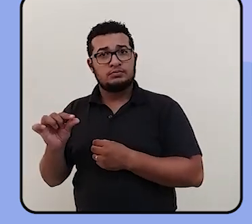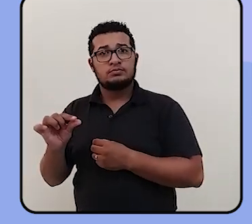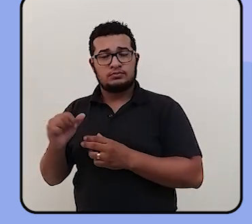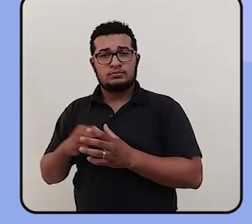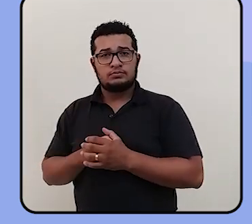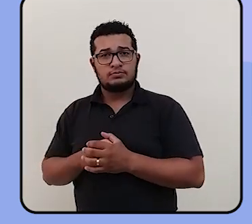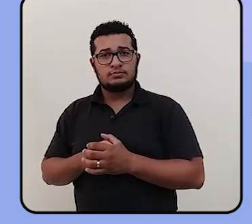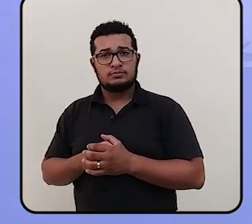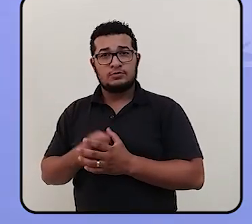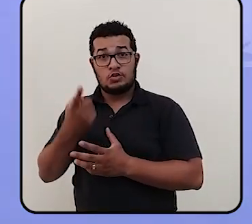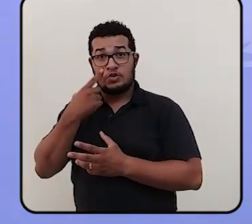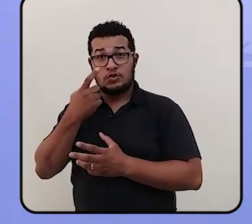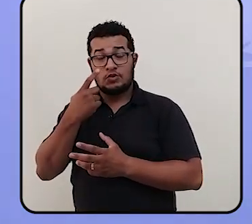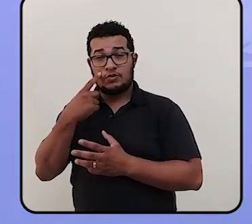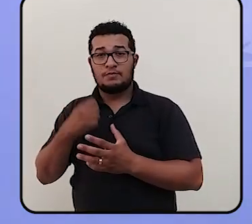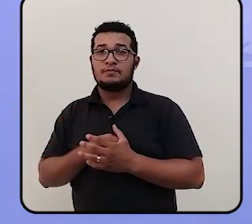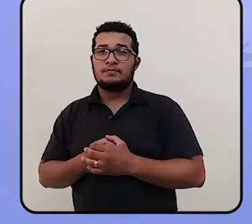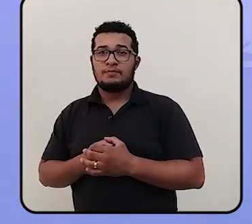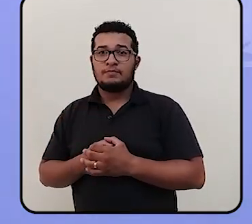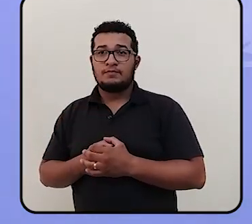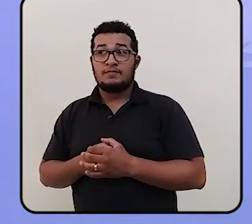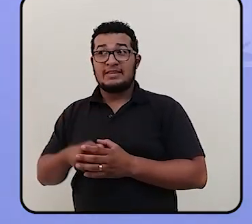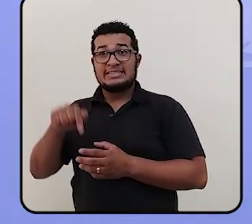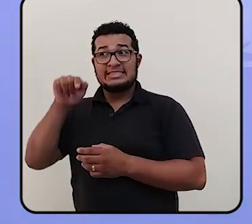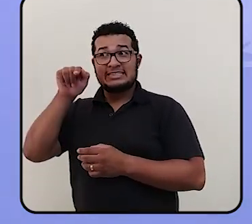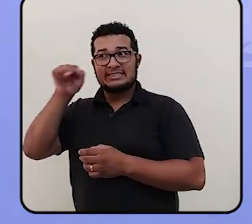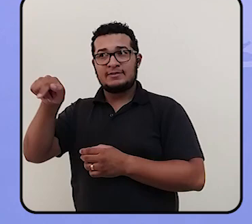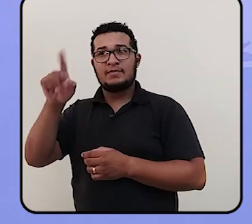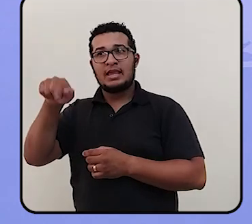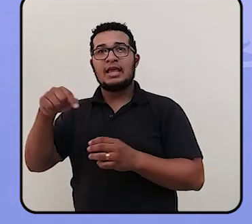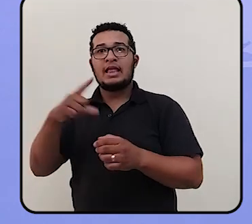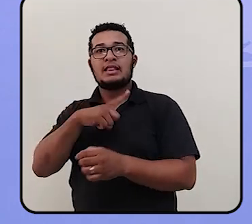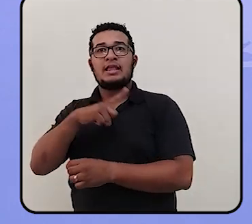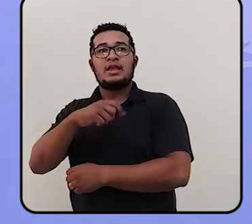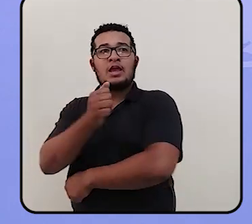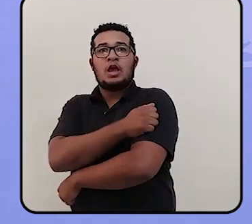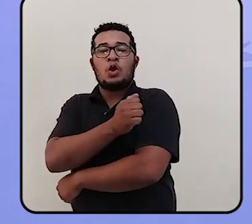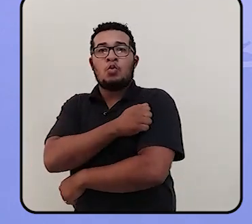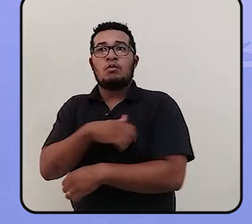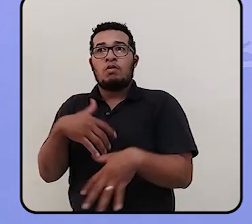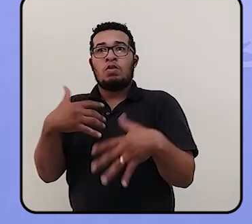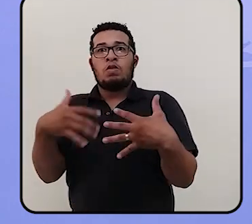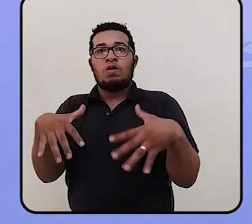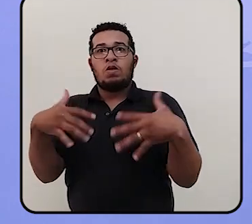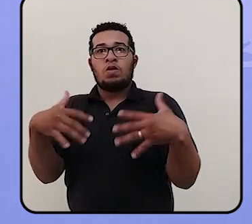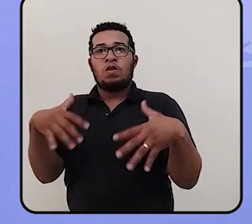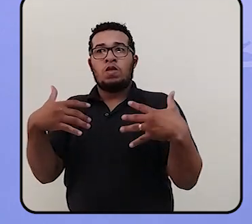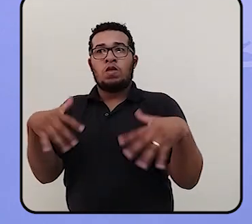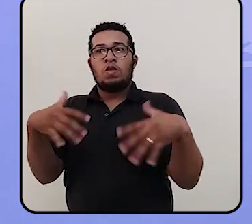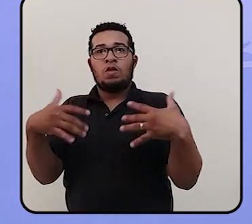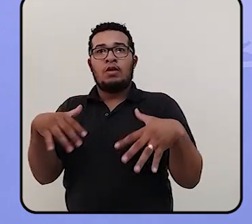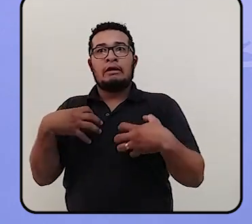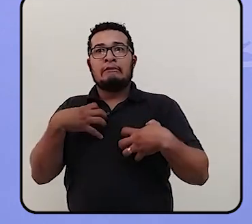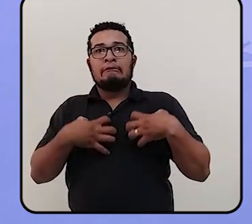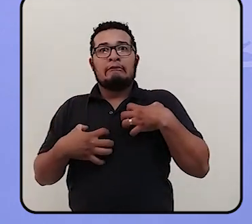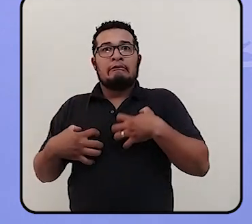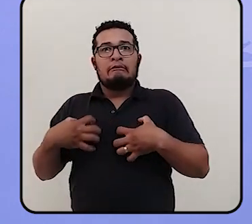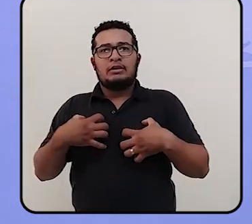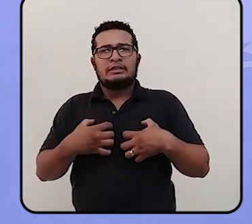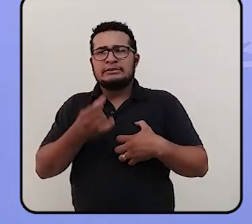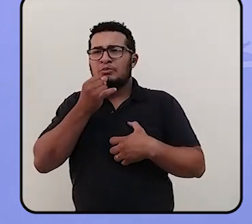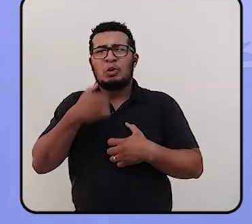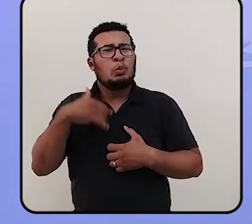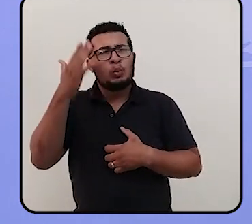vai diminuir? Olha só, é aí que os alunos começam a ficar